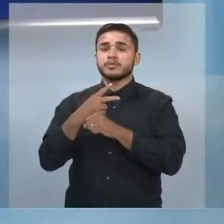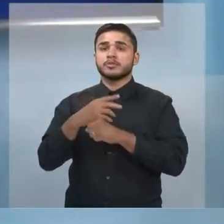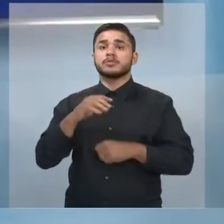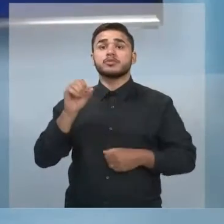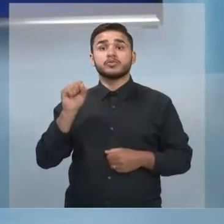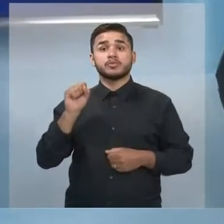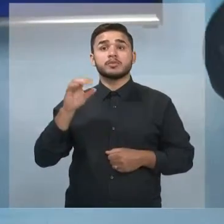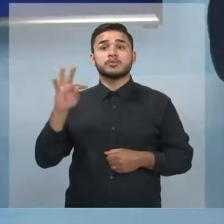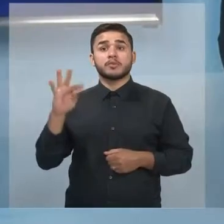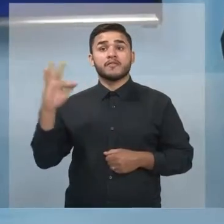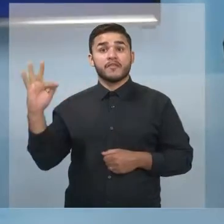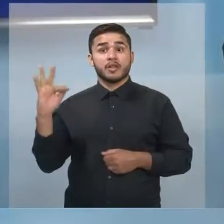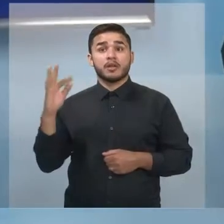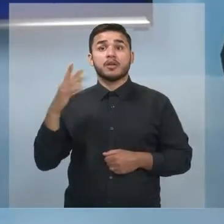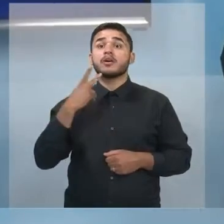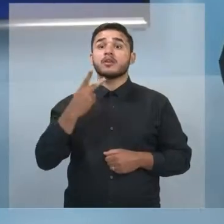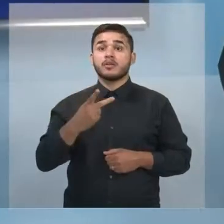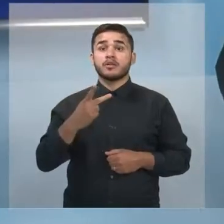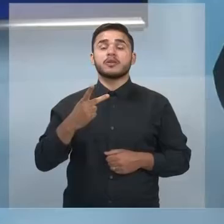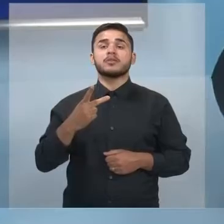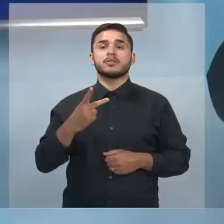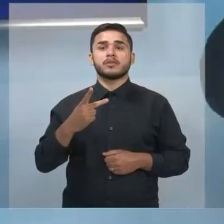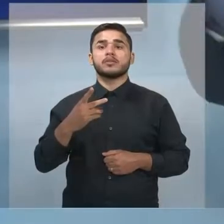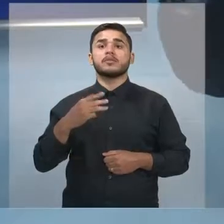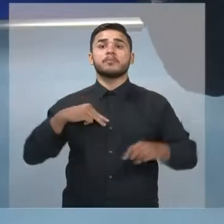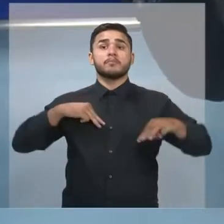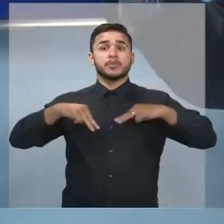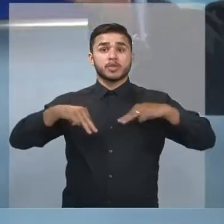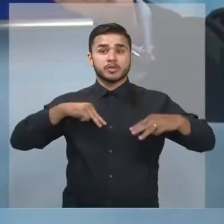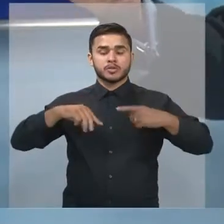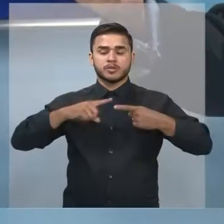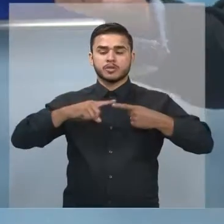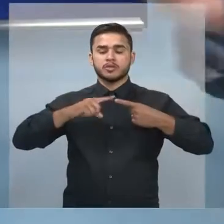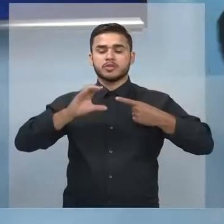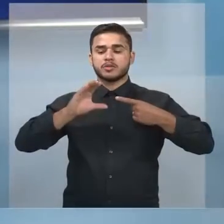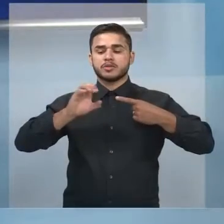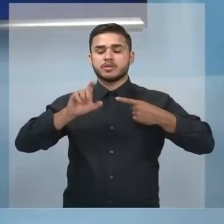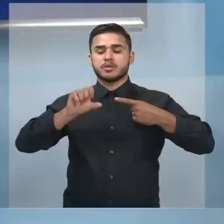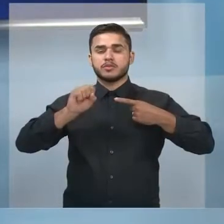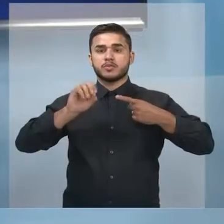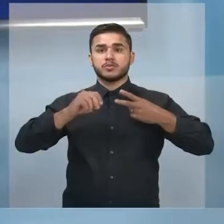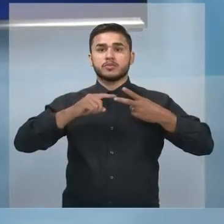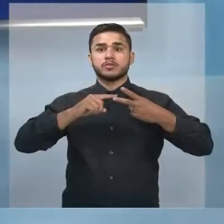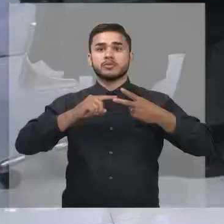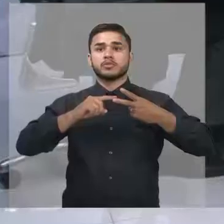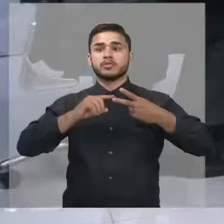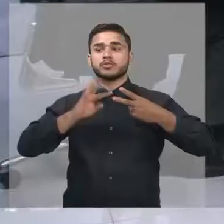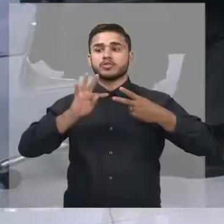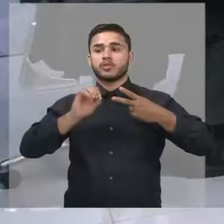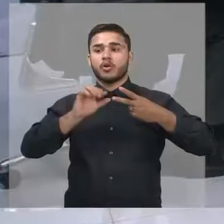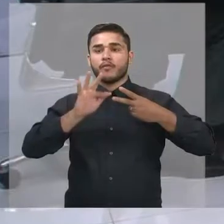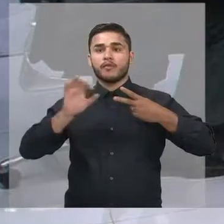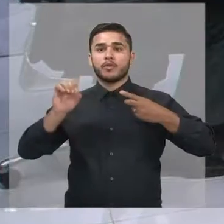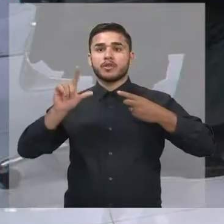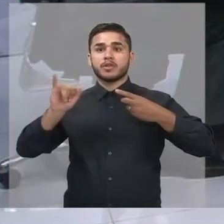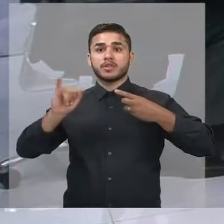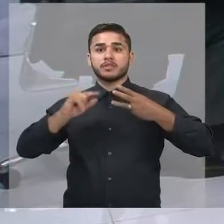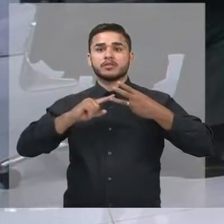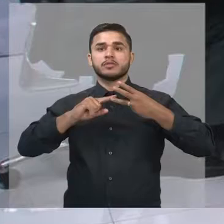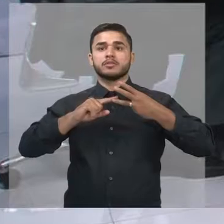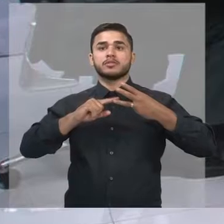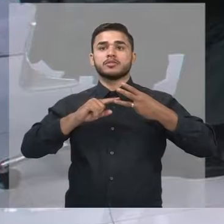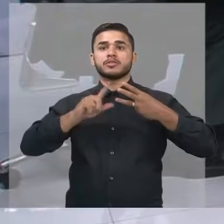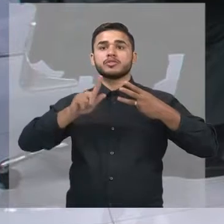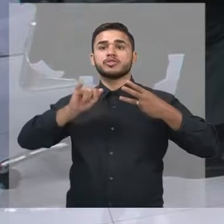Mello, o presidente Toffolo e o ministro Gilmar Mendes, os 3 cassaram